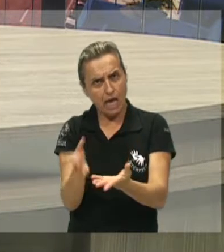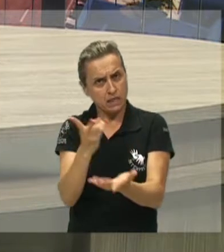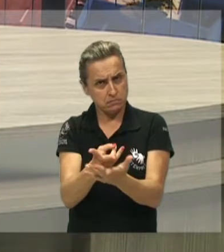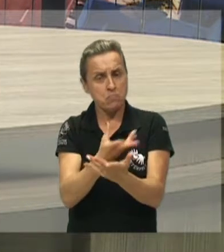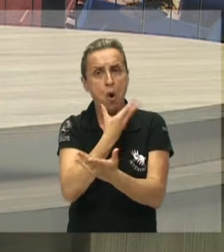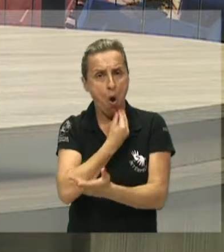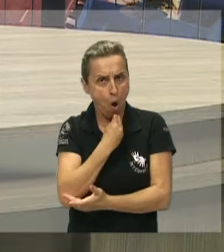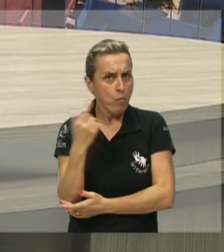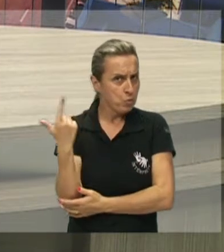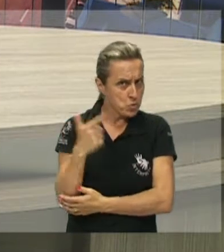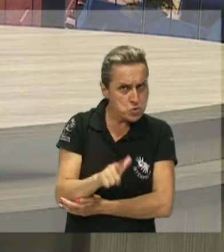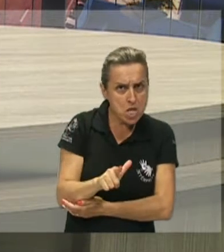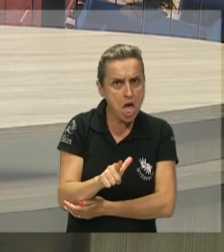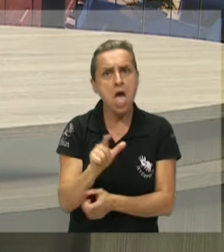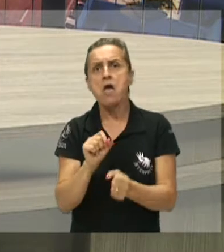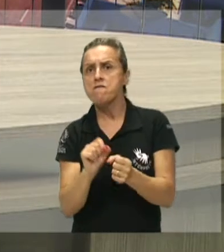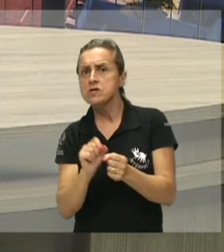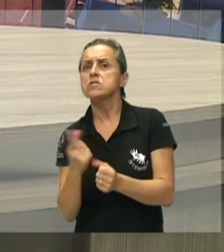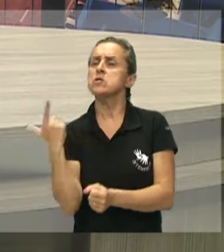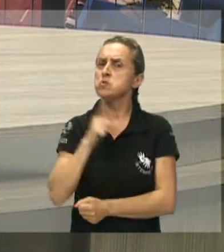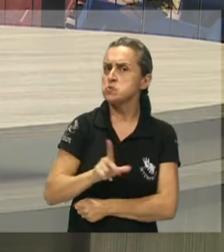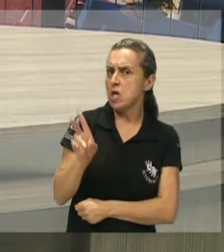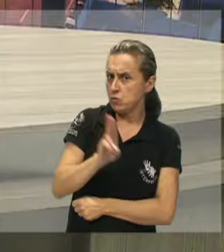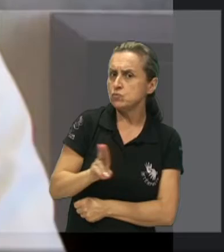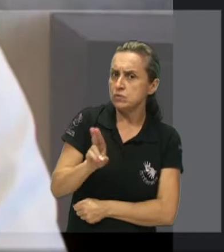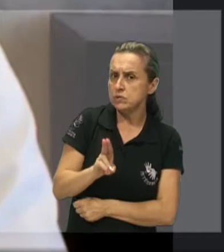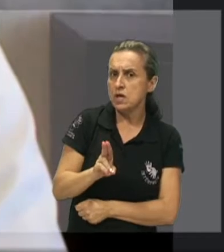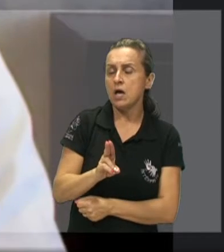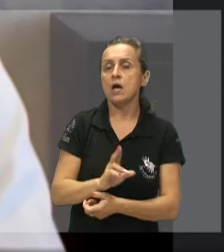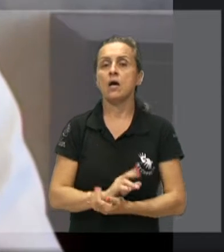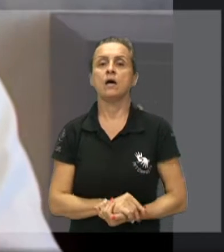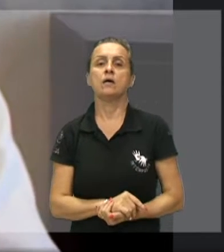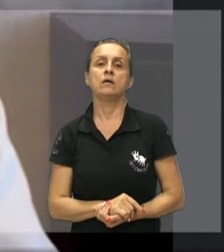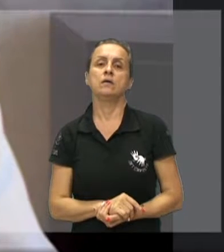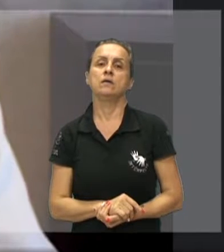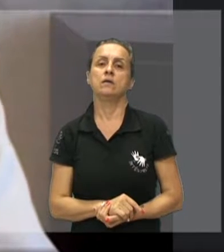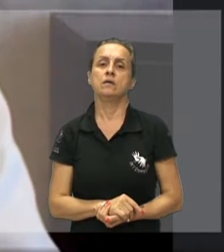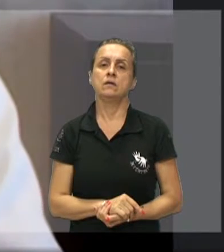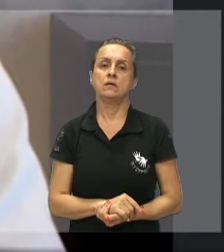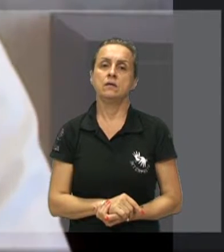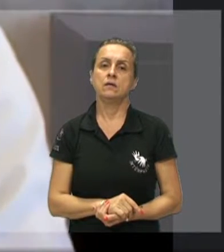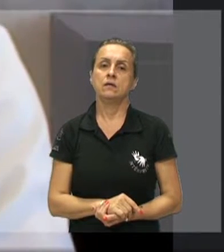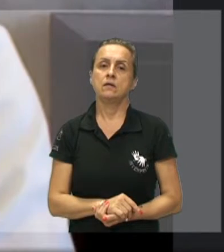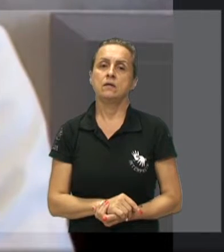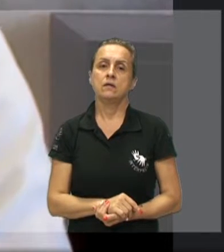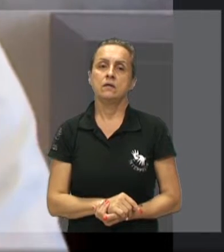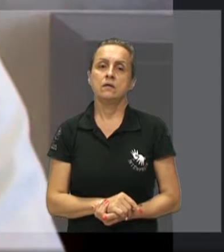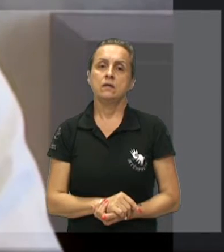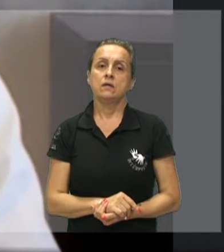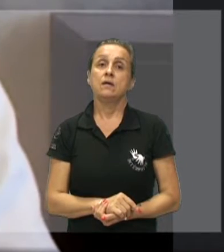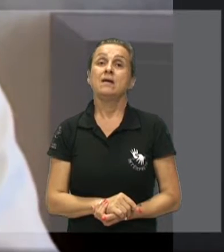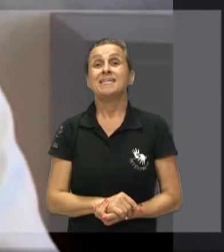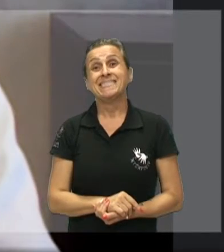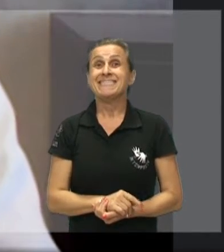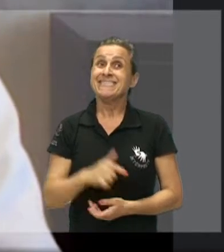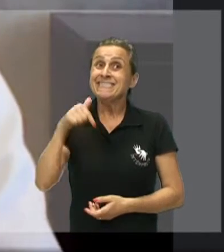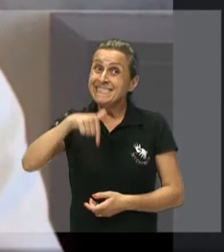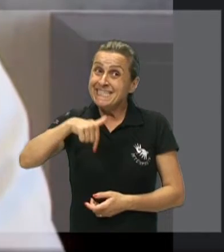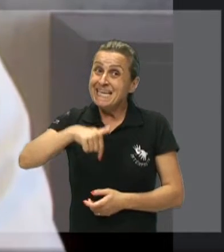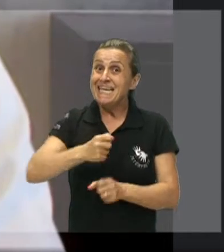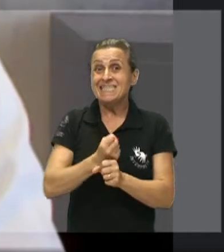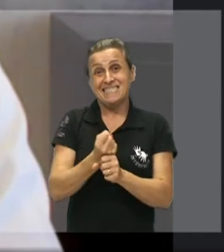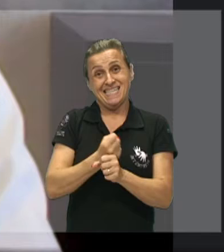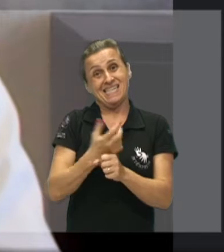estão conseguindo se utilizar desses serviços? Assim, esse ano, de fato, é um ano bem atípico,